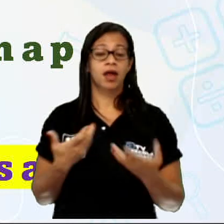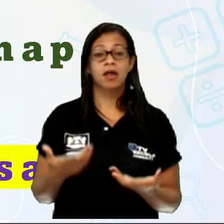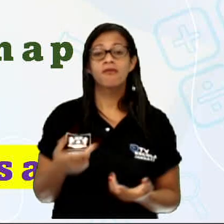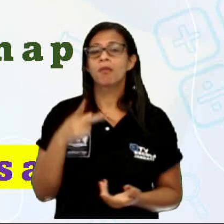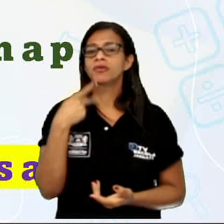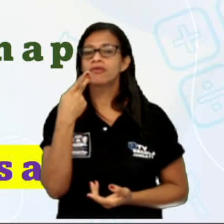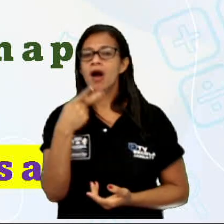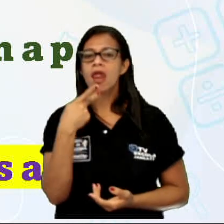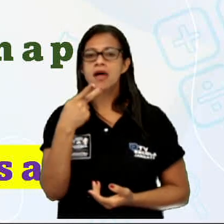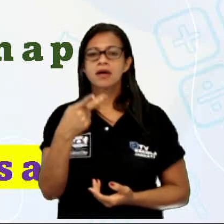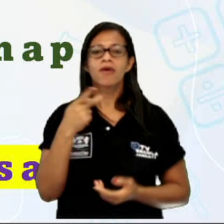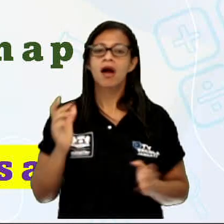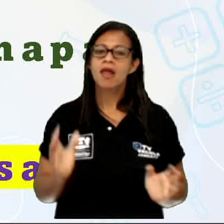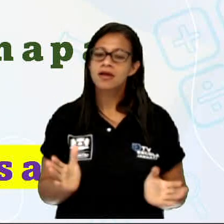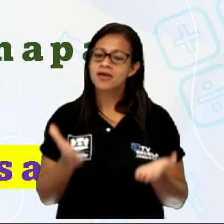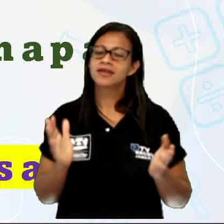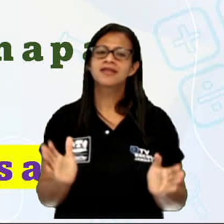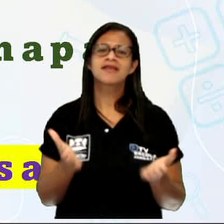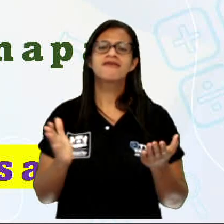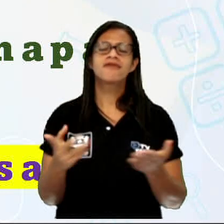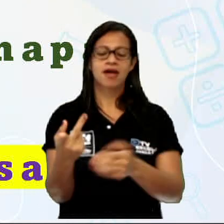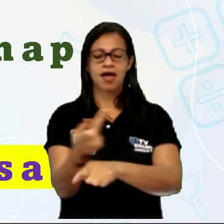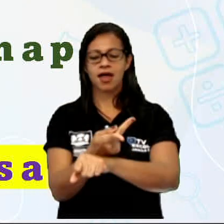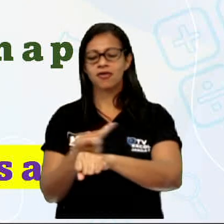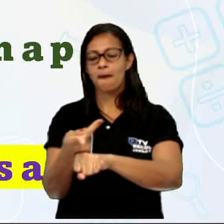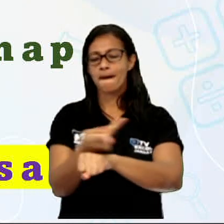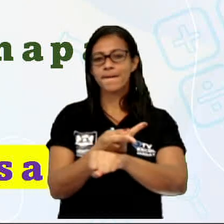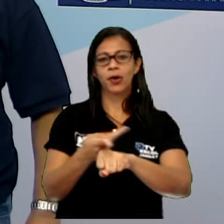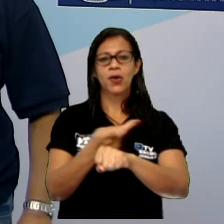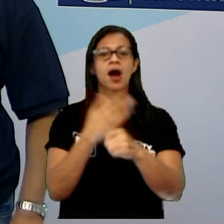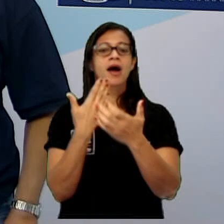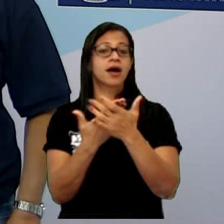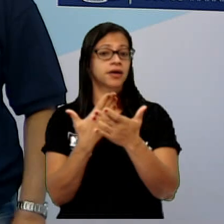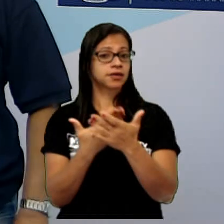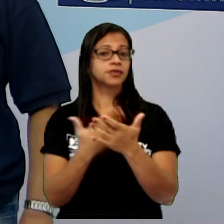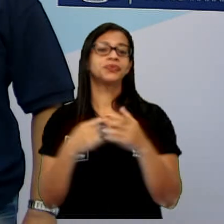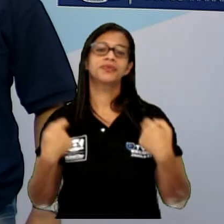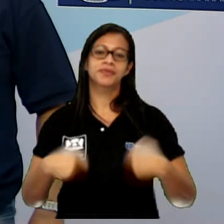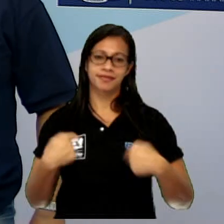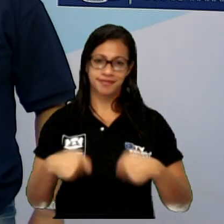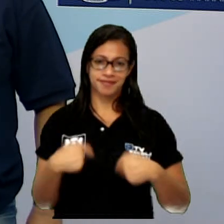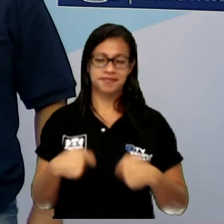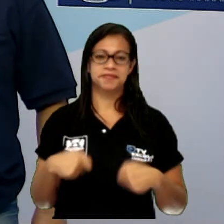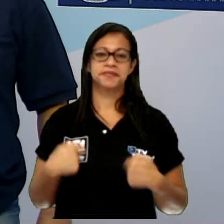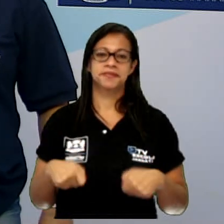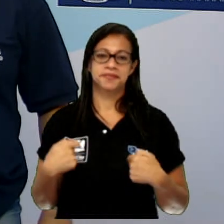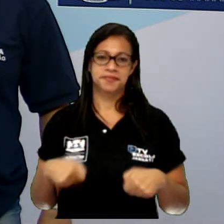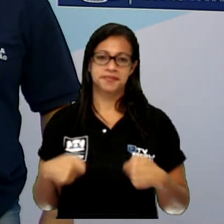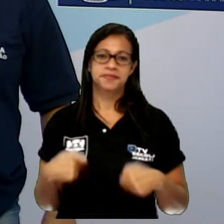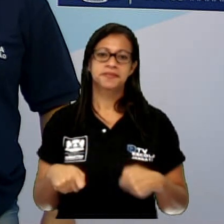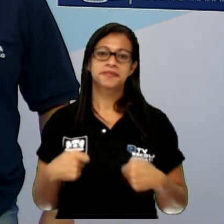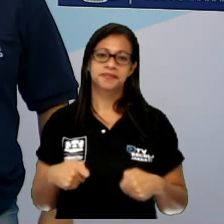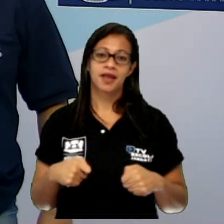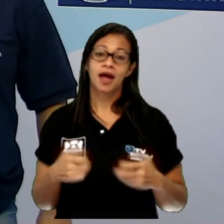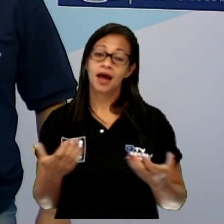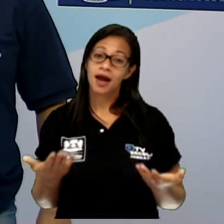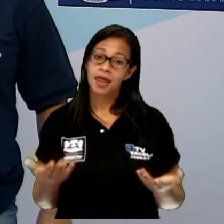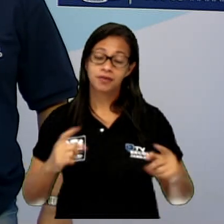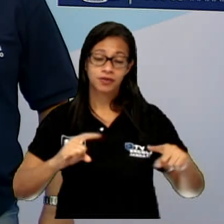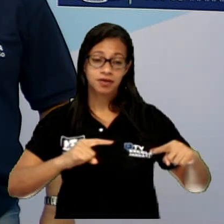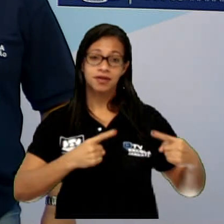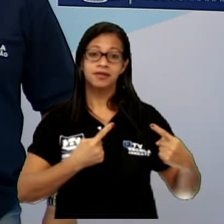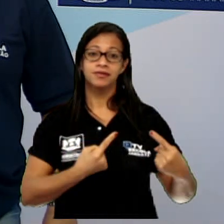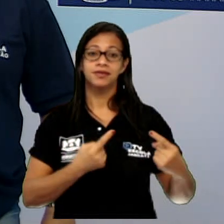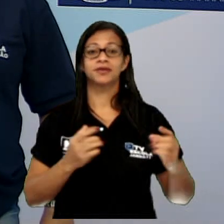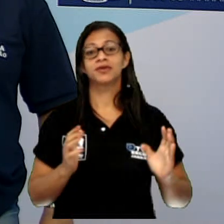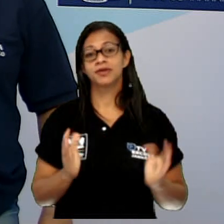gente vai incentivando vocês a procurar, a estudar, porque tem que ser assim mesmo, né? O desafio de hoje, né, que eu estou